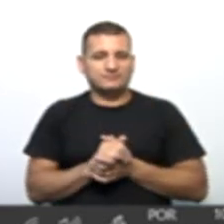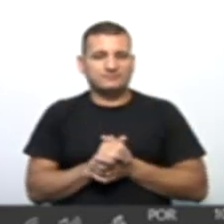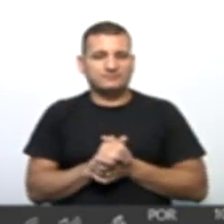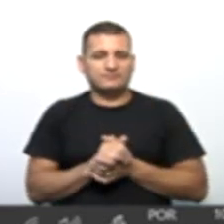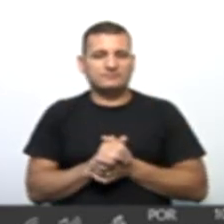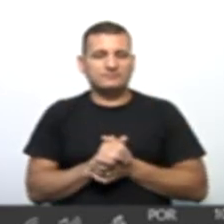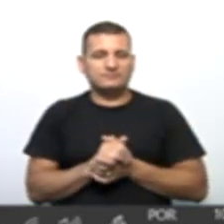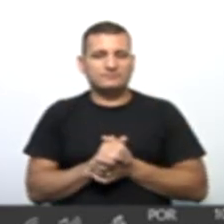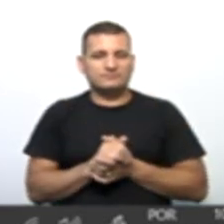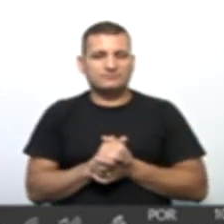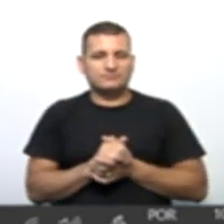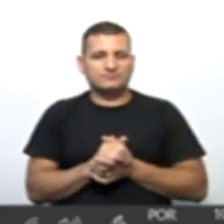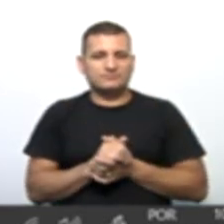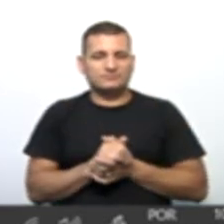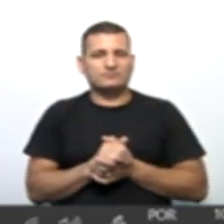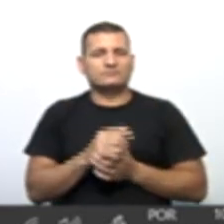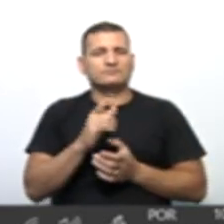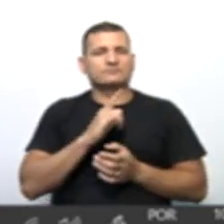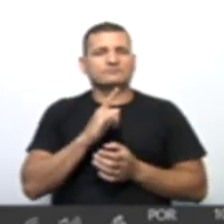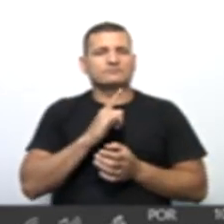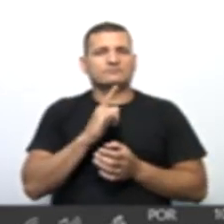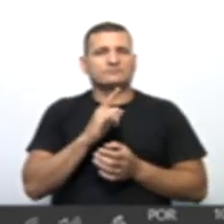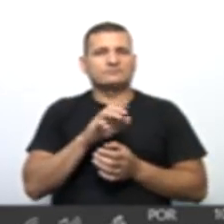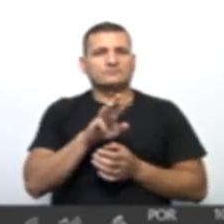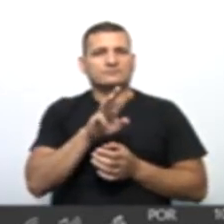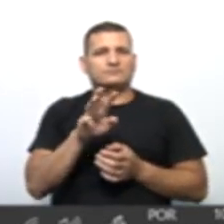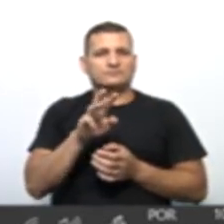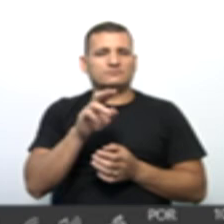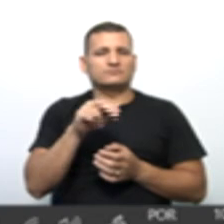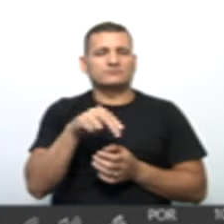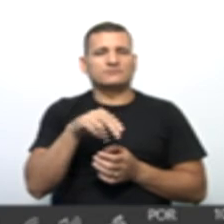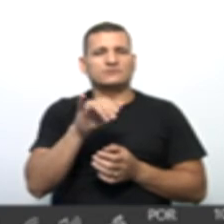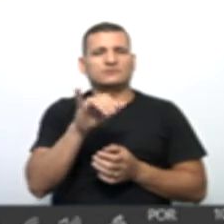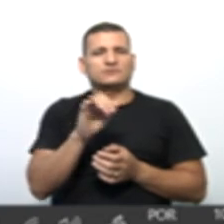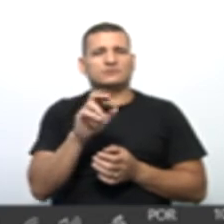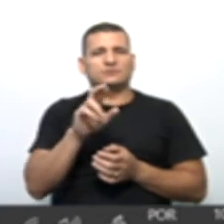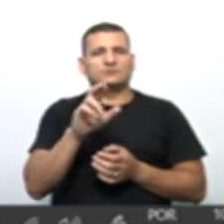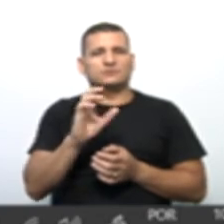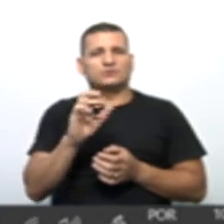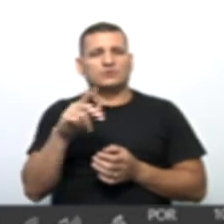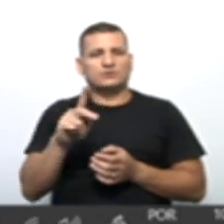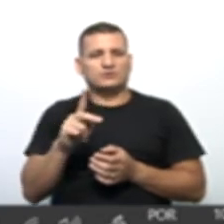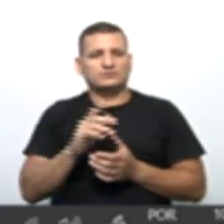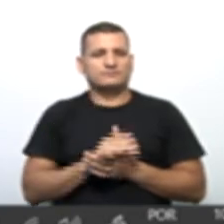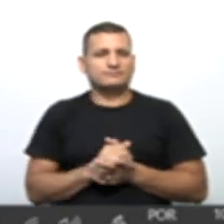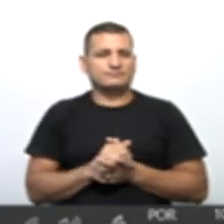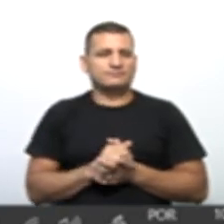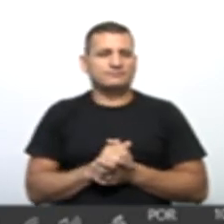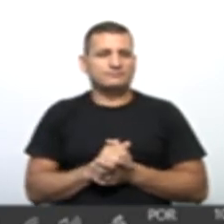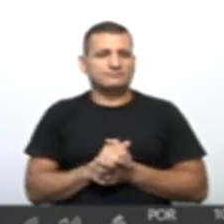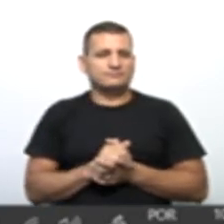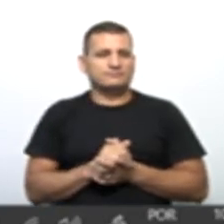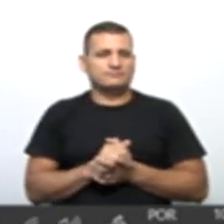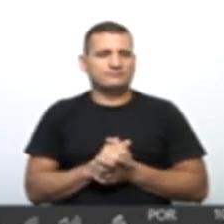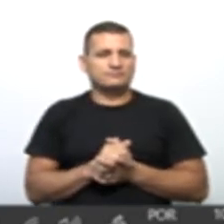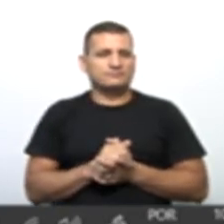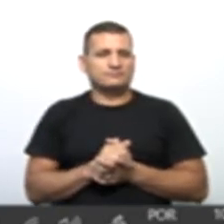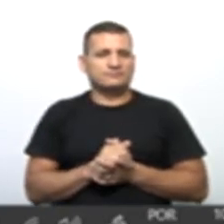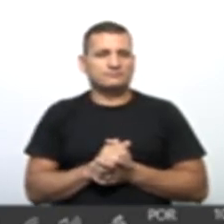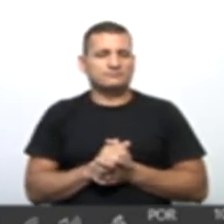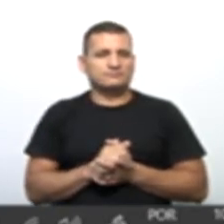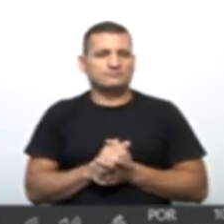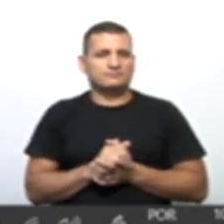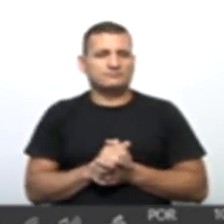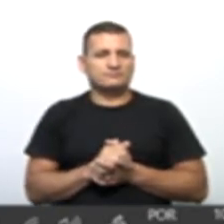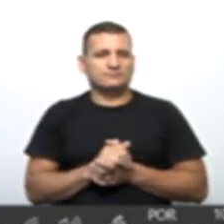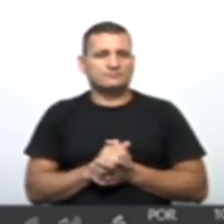site professor do new york times é o ny times pontocom que a gente está